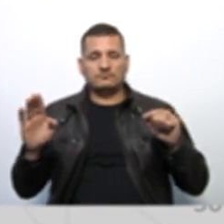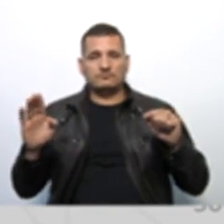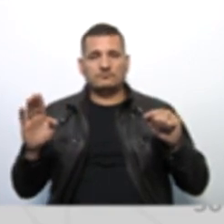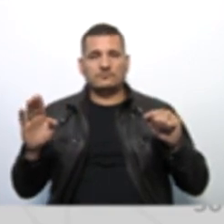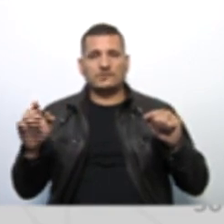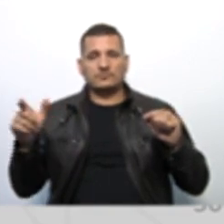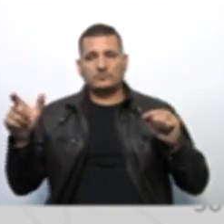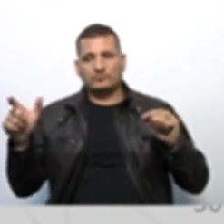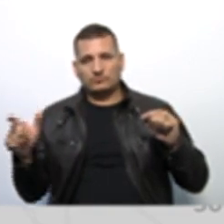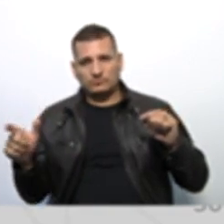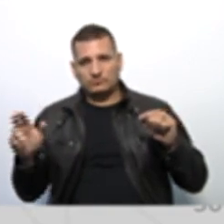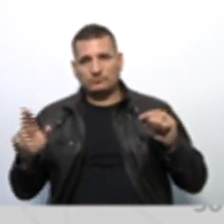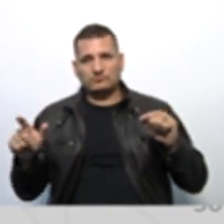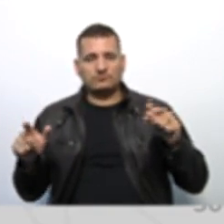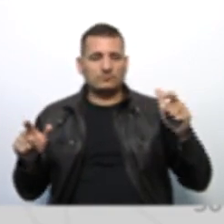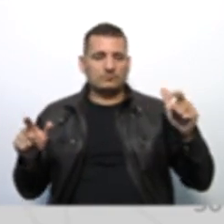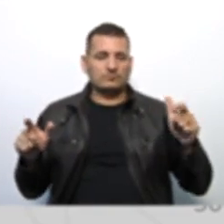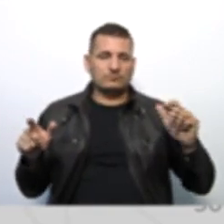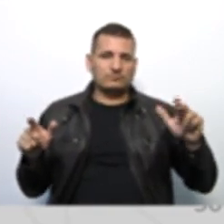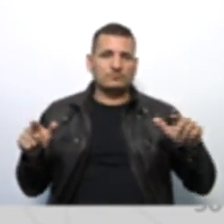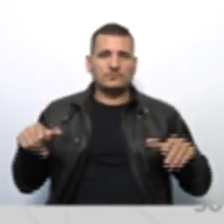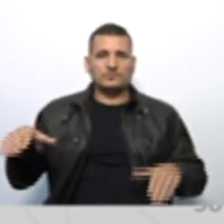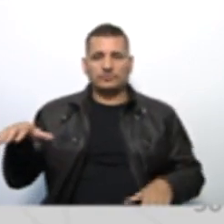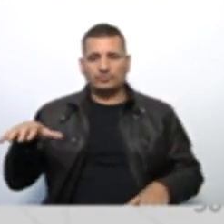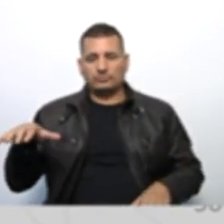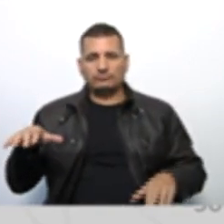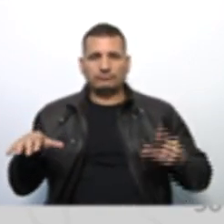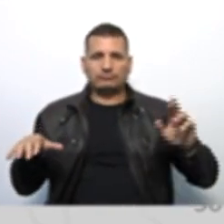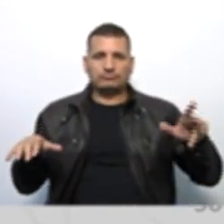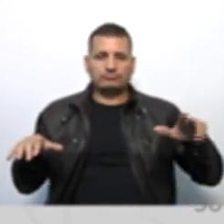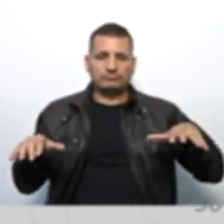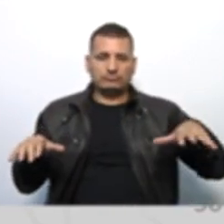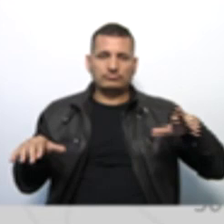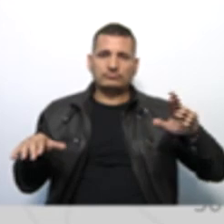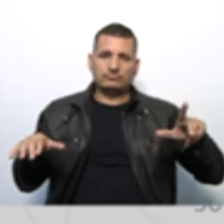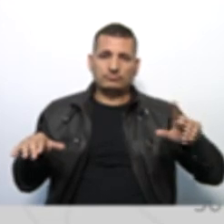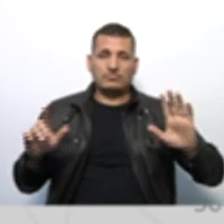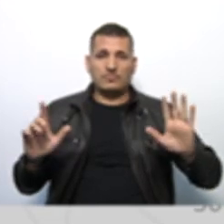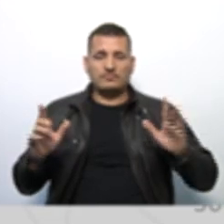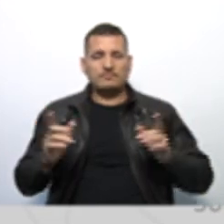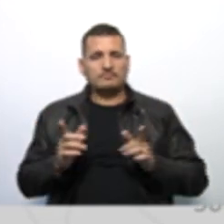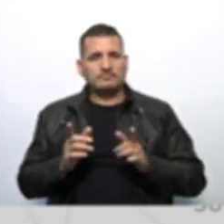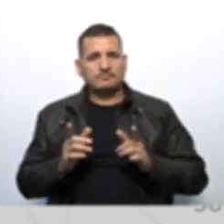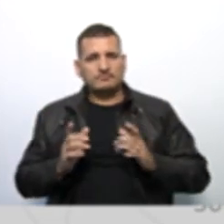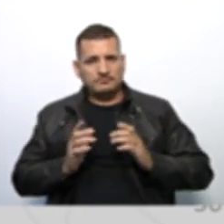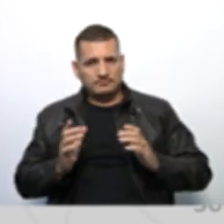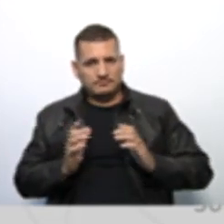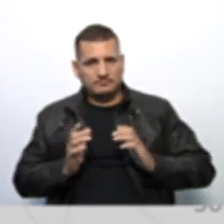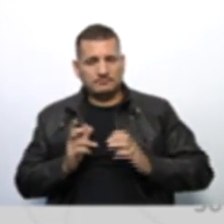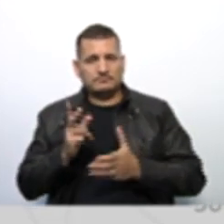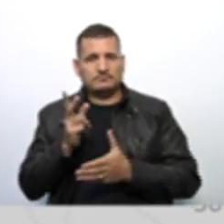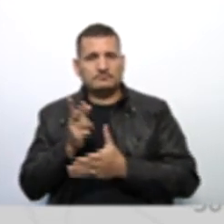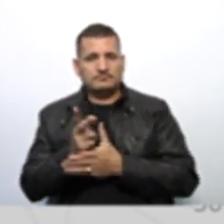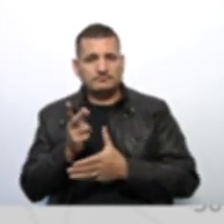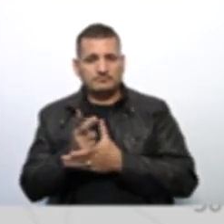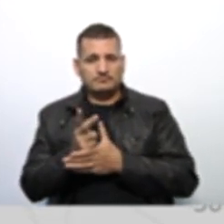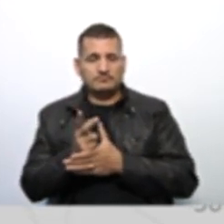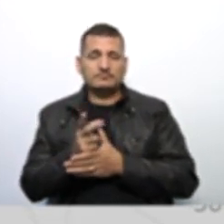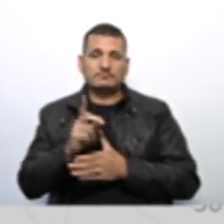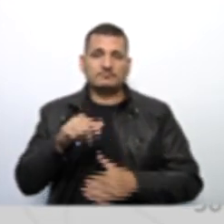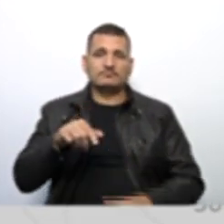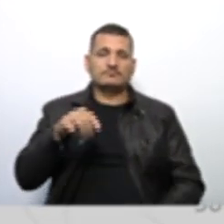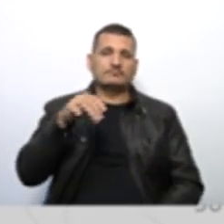bairros diferentes, em regiões diferentes, porém na mesma cidade, aí nós temos que